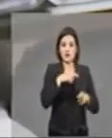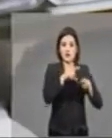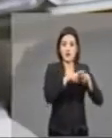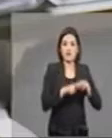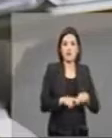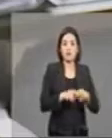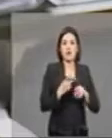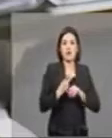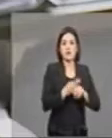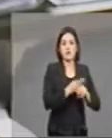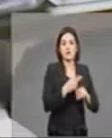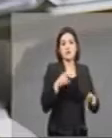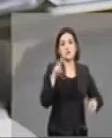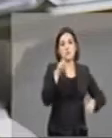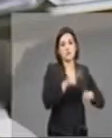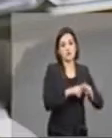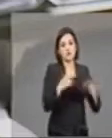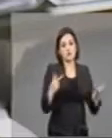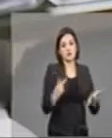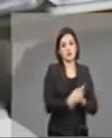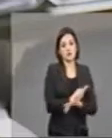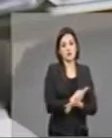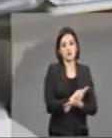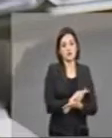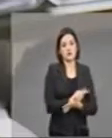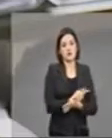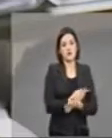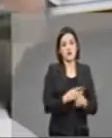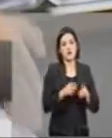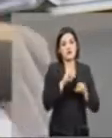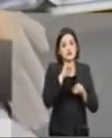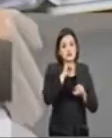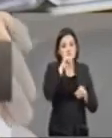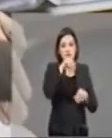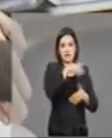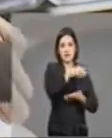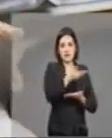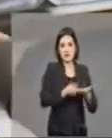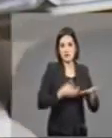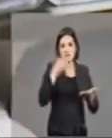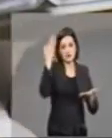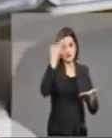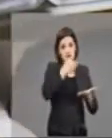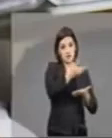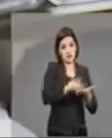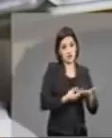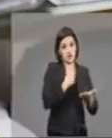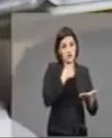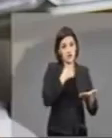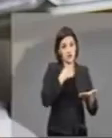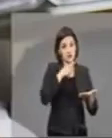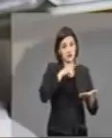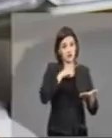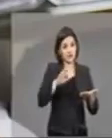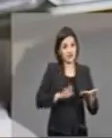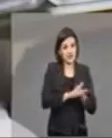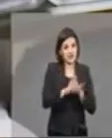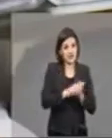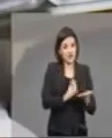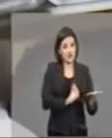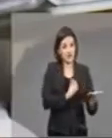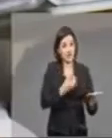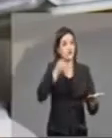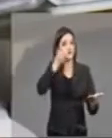apreensão realizada, pressupondo que essas provas não se refiram aos membros do Congresso Nacional, por quanto